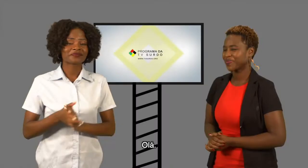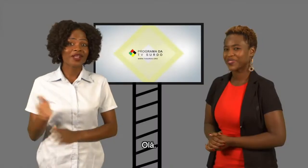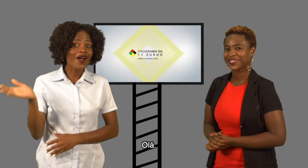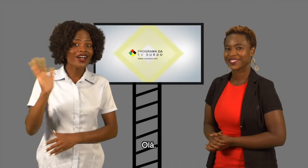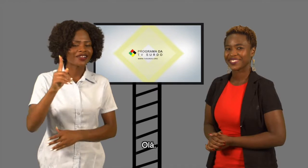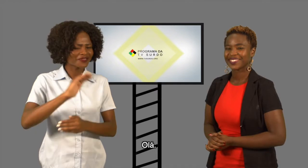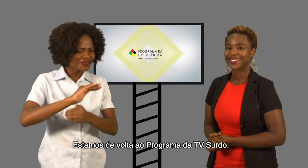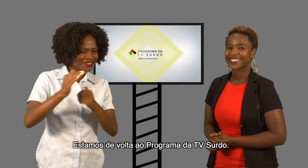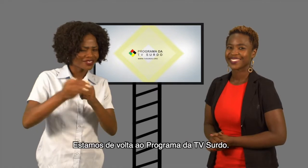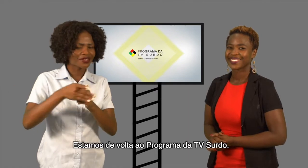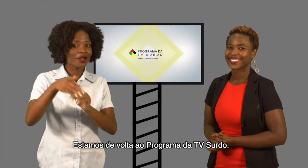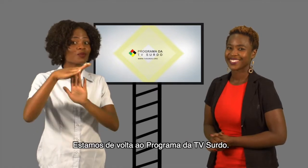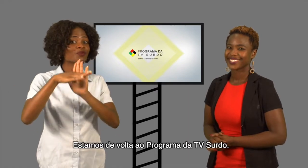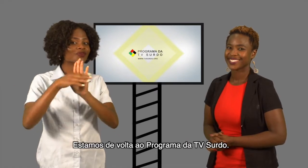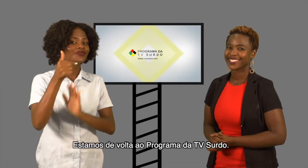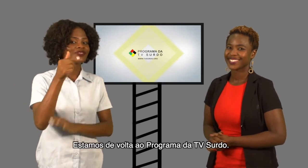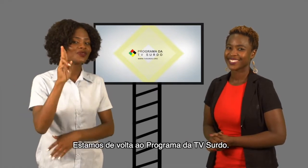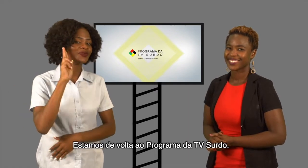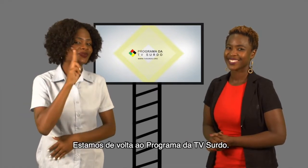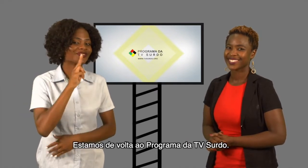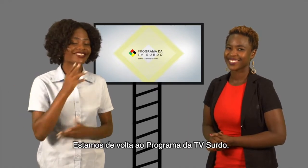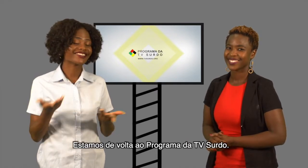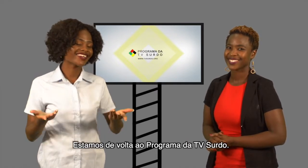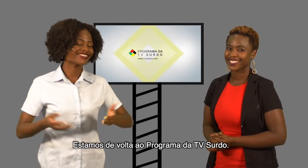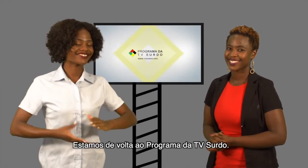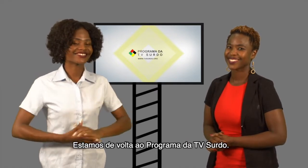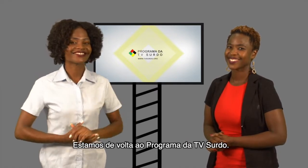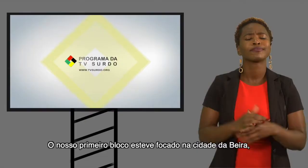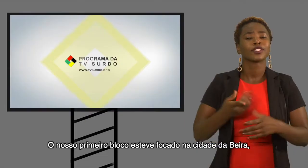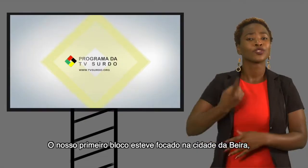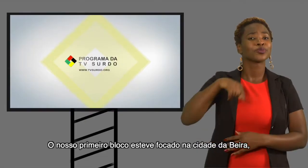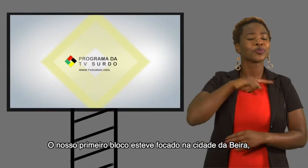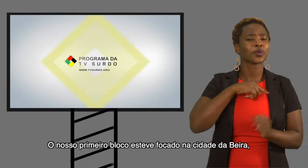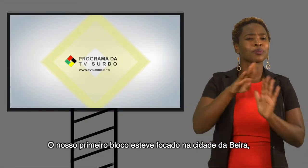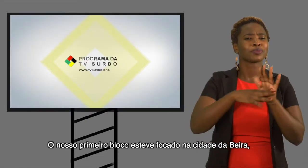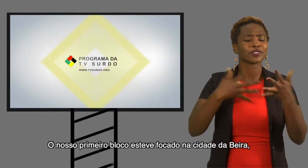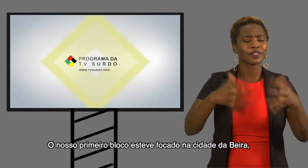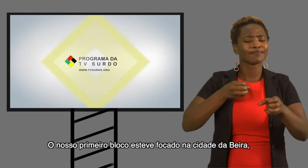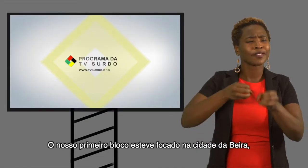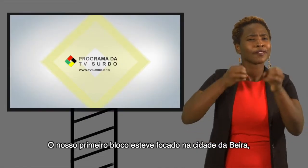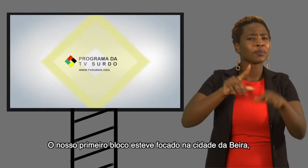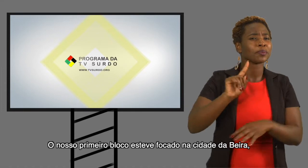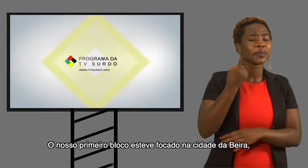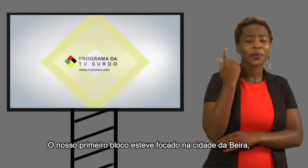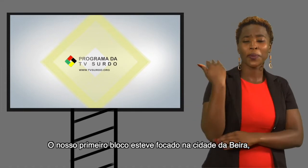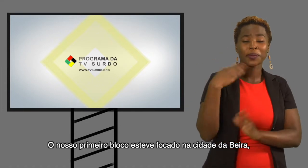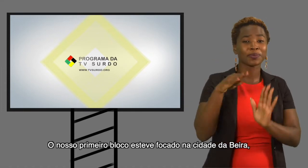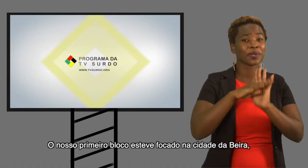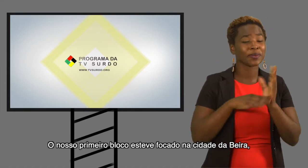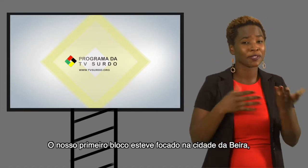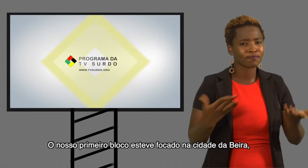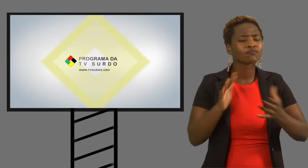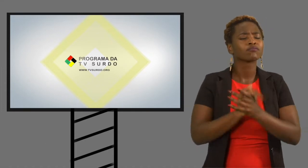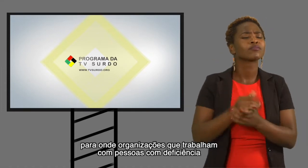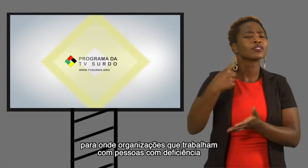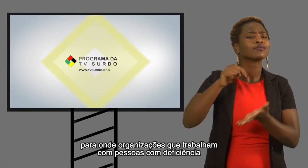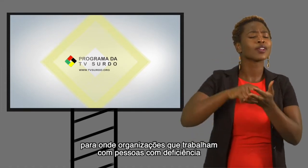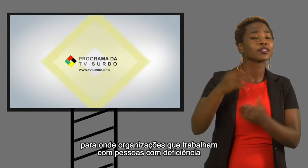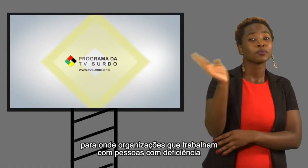Olá! Estamos de volta ao programa da TV Surdo. O nosso primeiro bloco esteve focado na cidade da Beira,